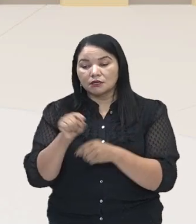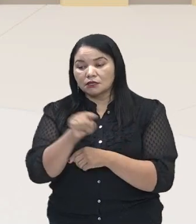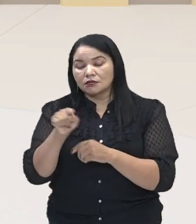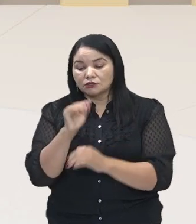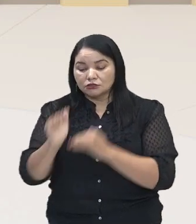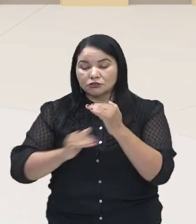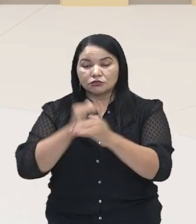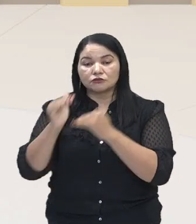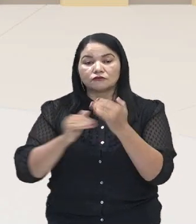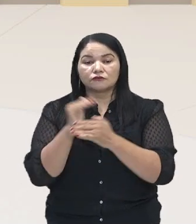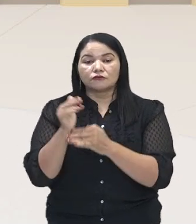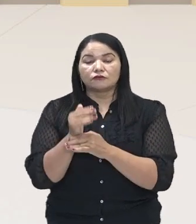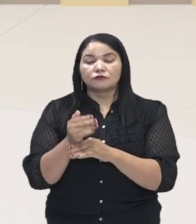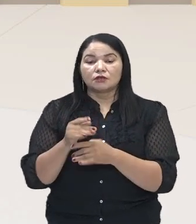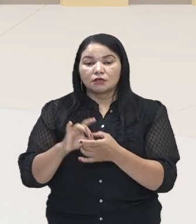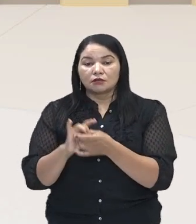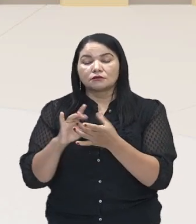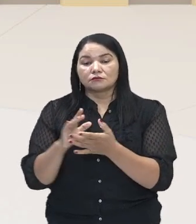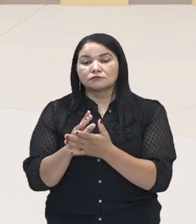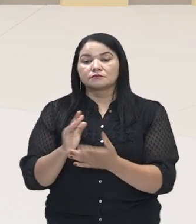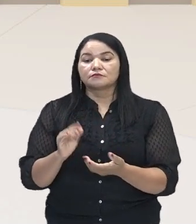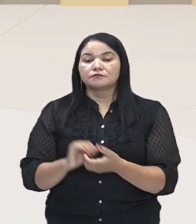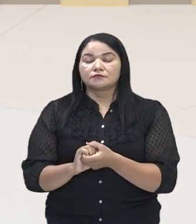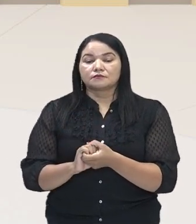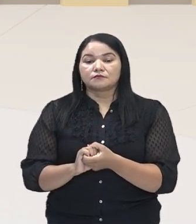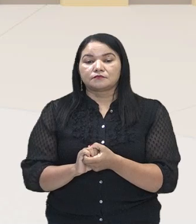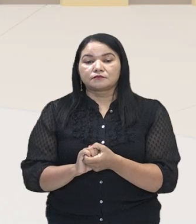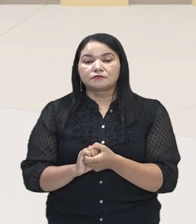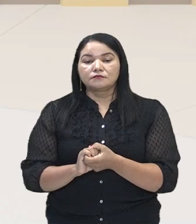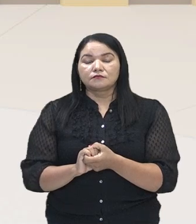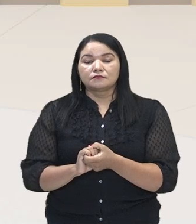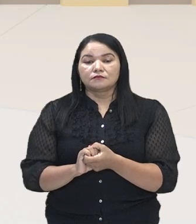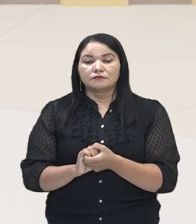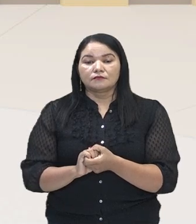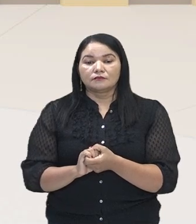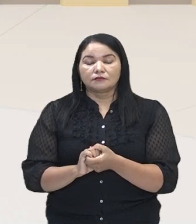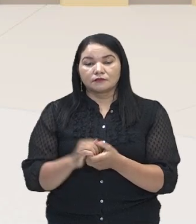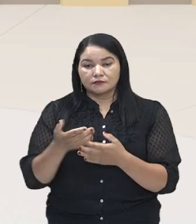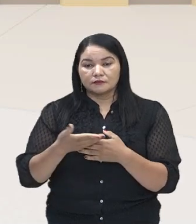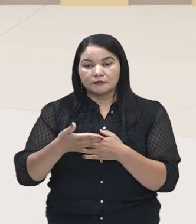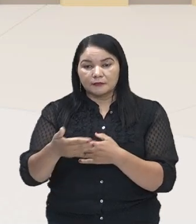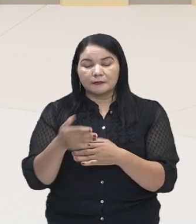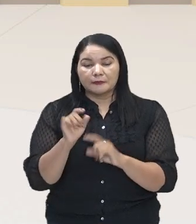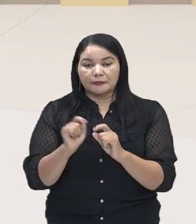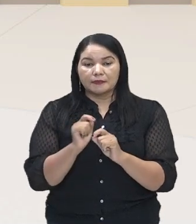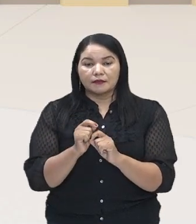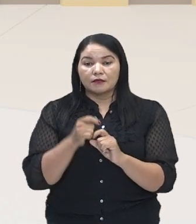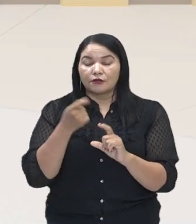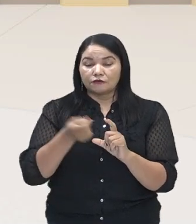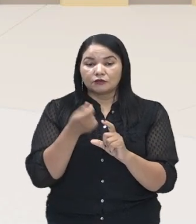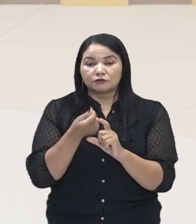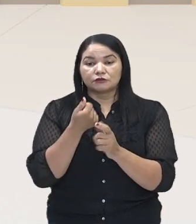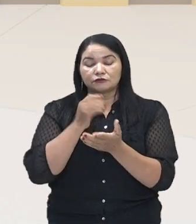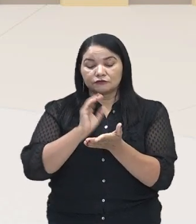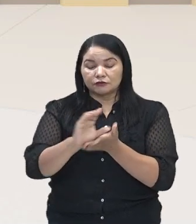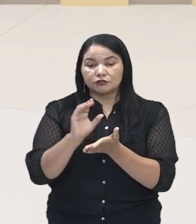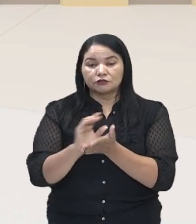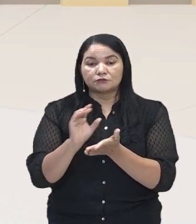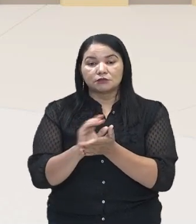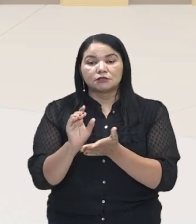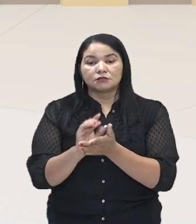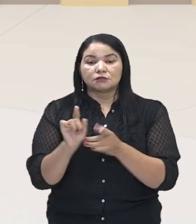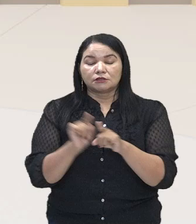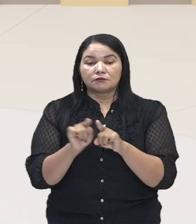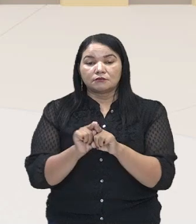próprias pernas. Continuando, nós temos aí, em finanças ainda, investimento para os países